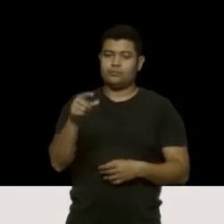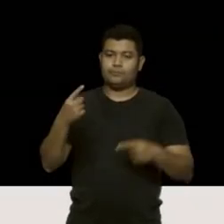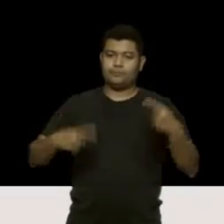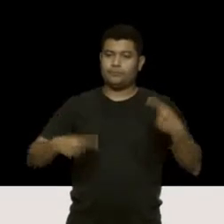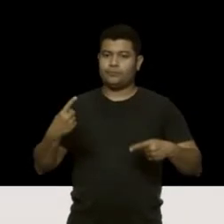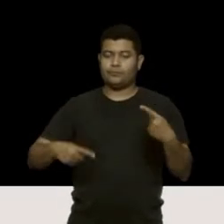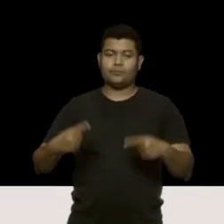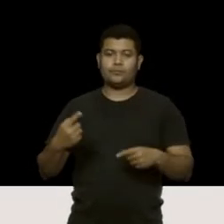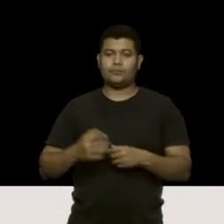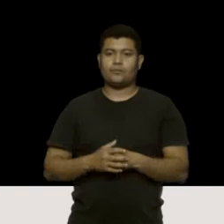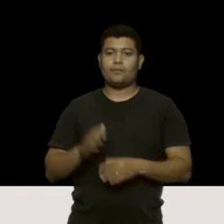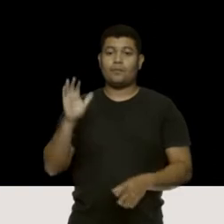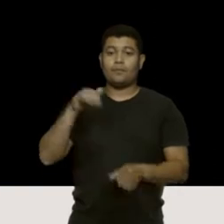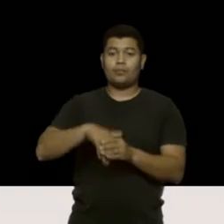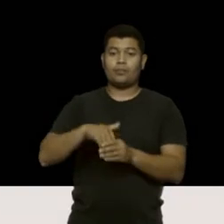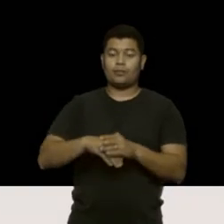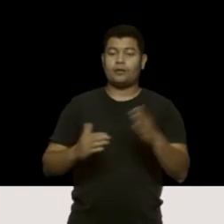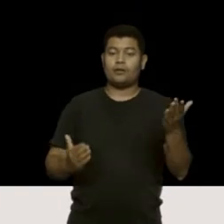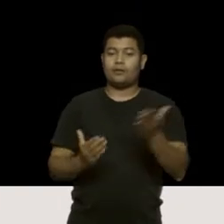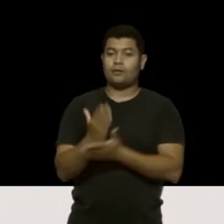votação, aprovado.